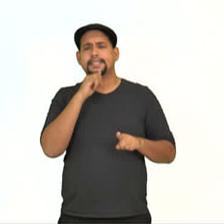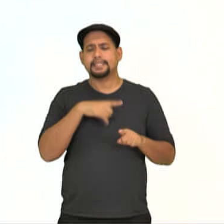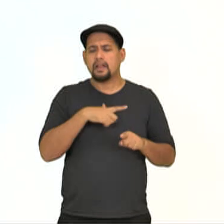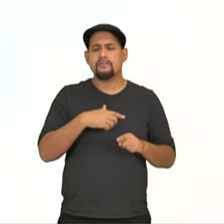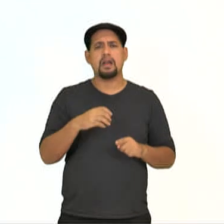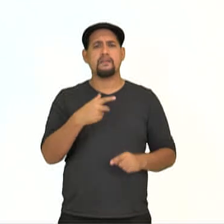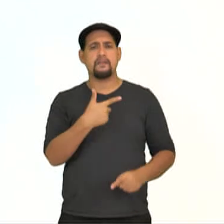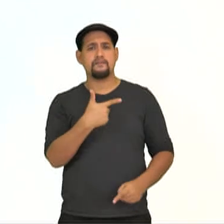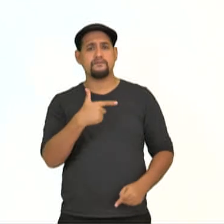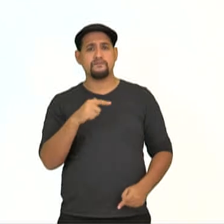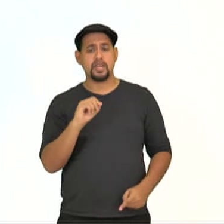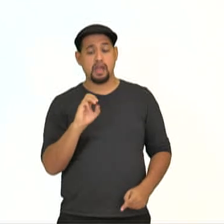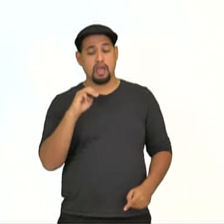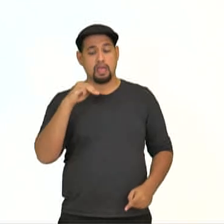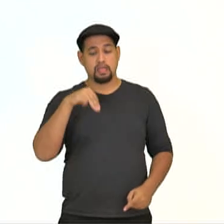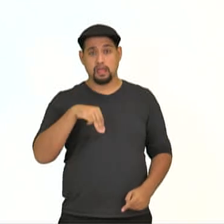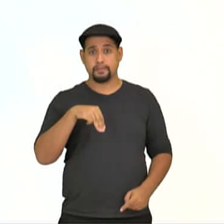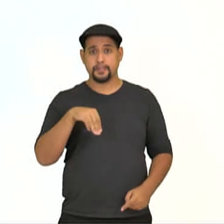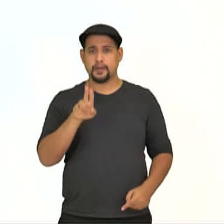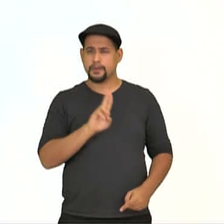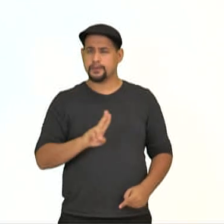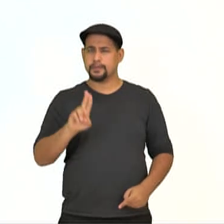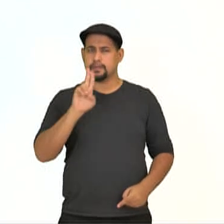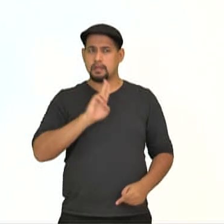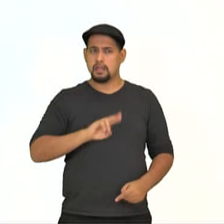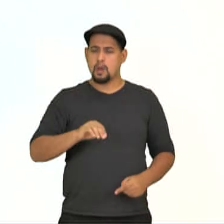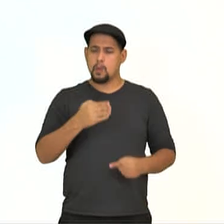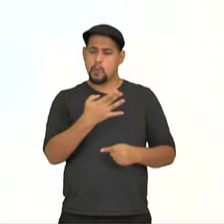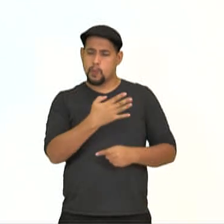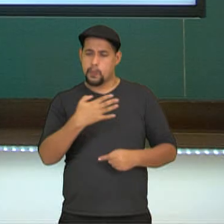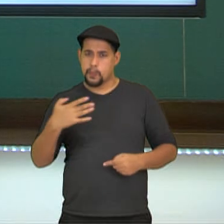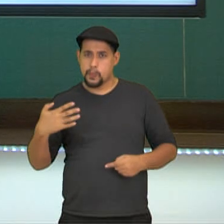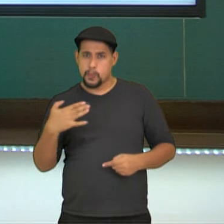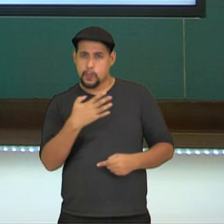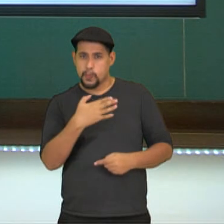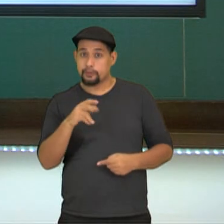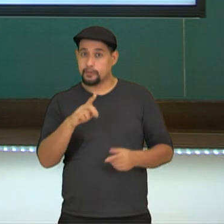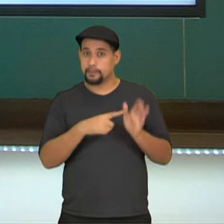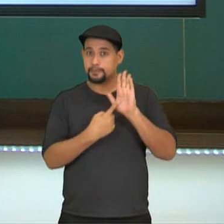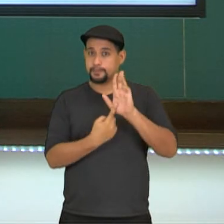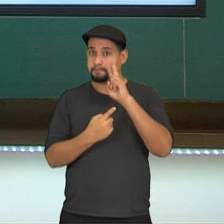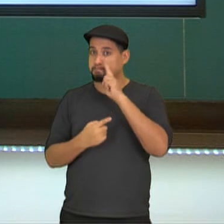20 centímetros, então ela vai ser colocada aqui, vai se deslocar 20 centímetros, como está indicado na figura,